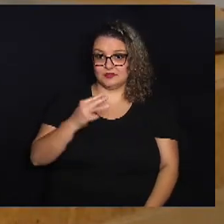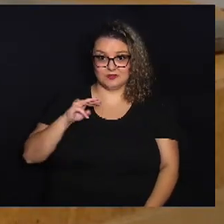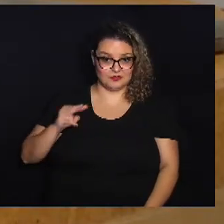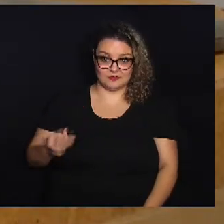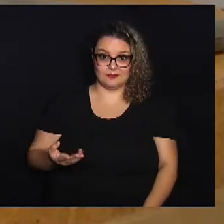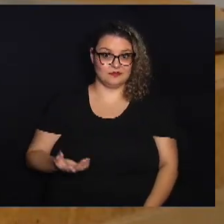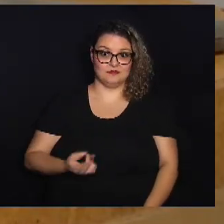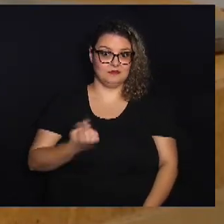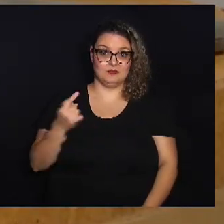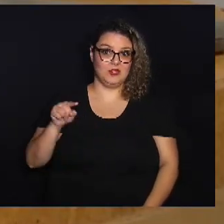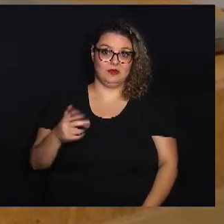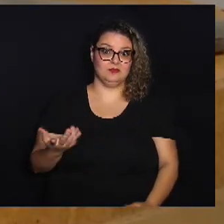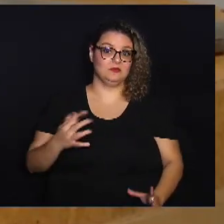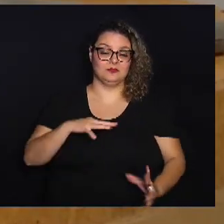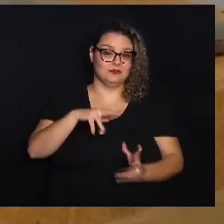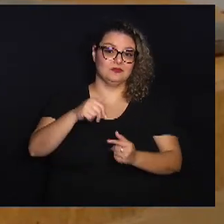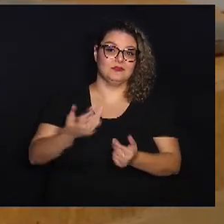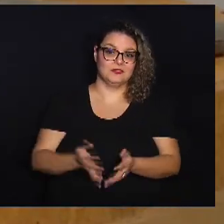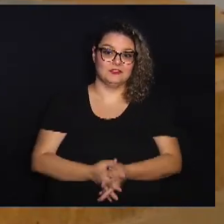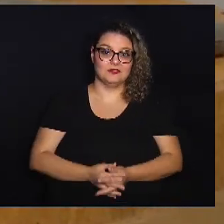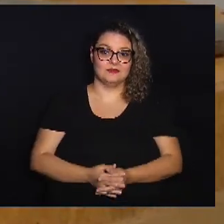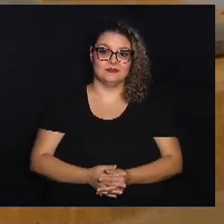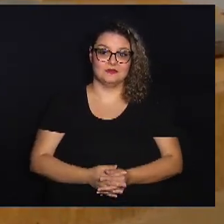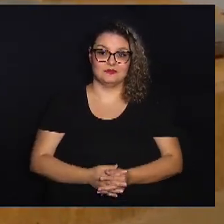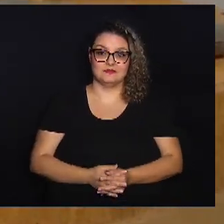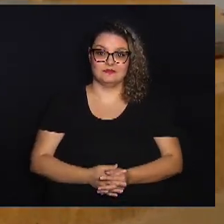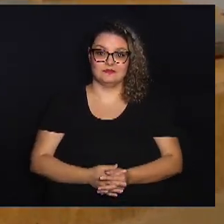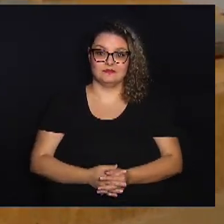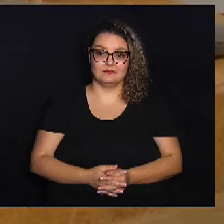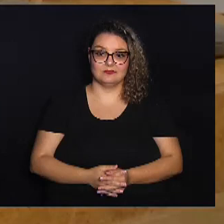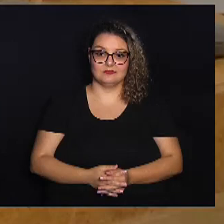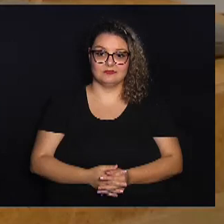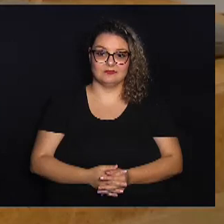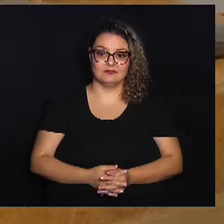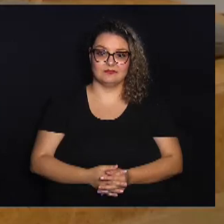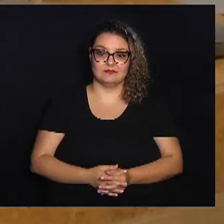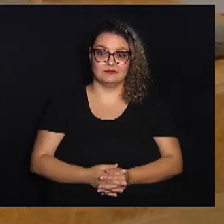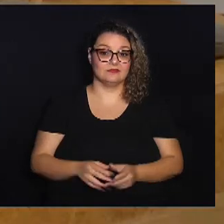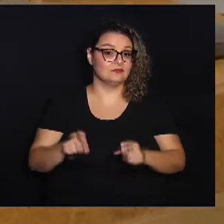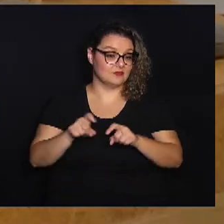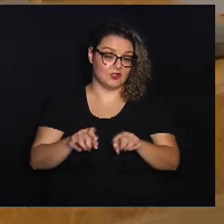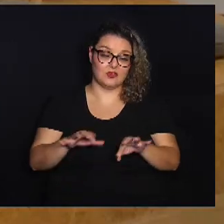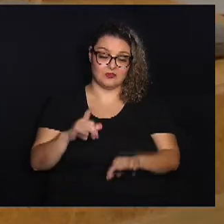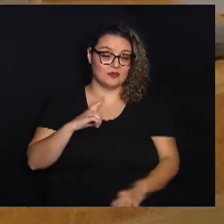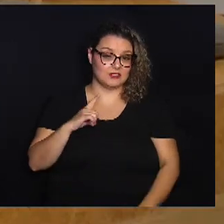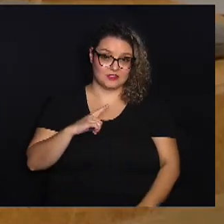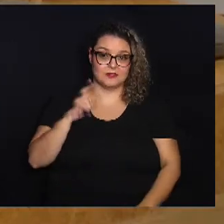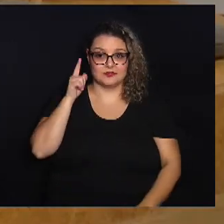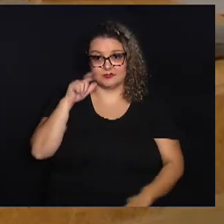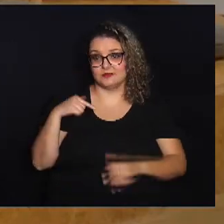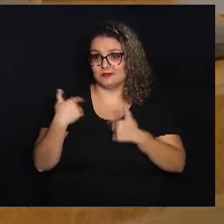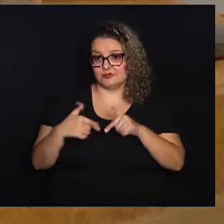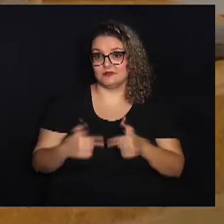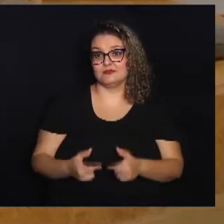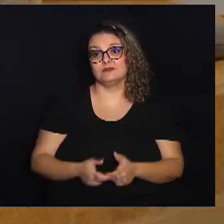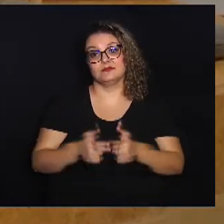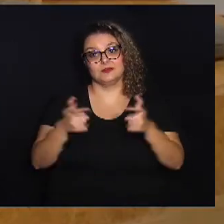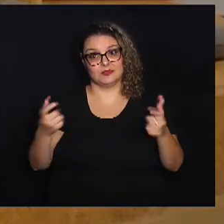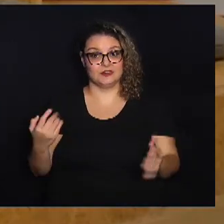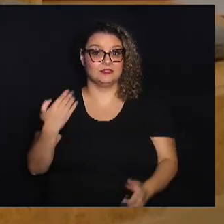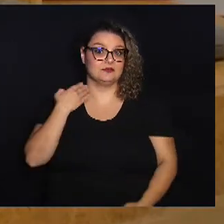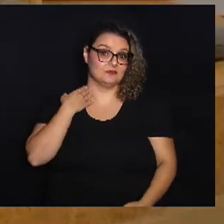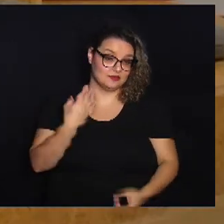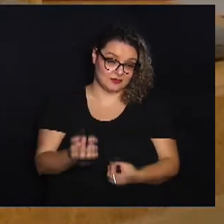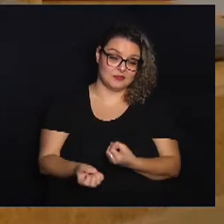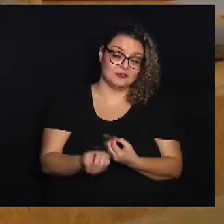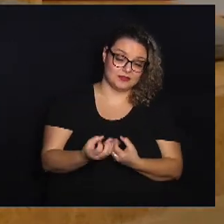né, mundial, assim. E com os computadores que a gente consegue trabalhar com grandes bancos de dados, com